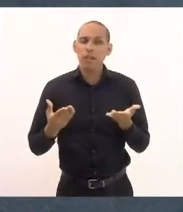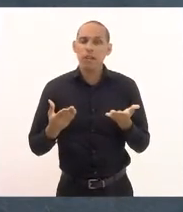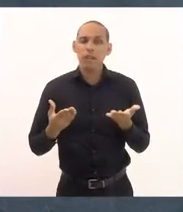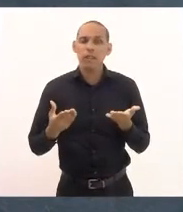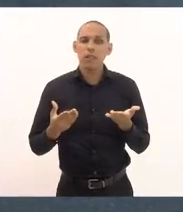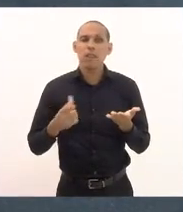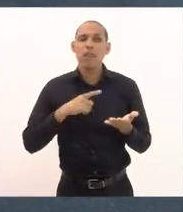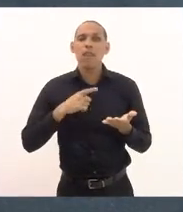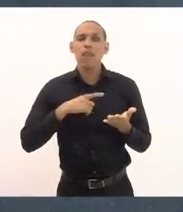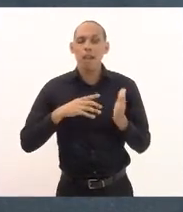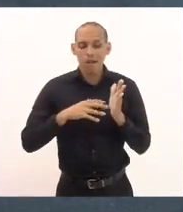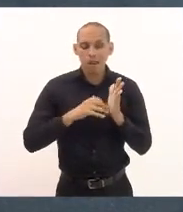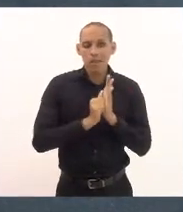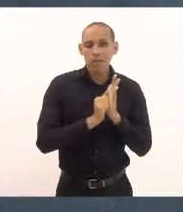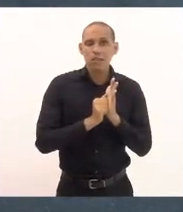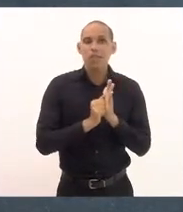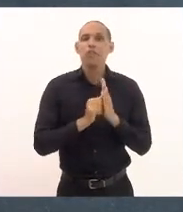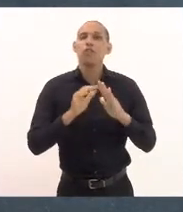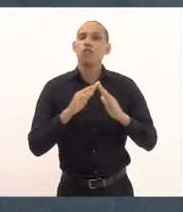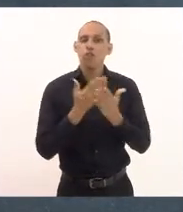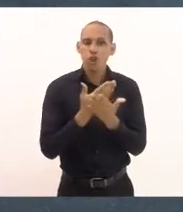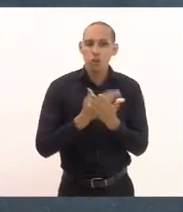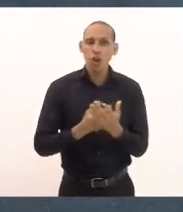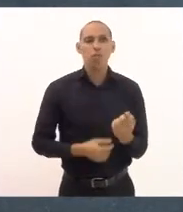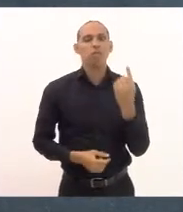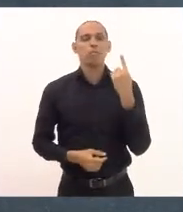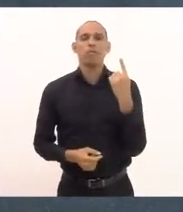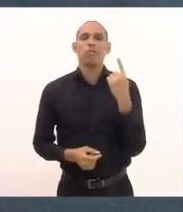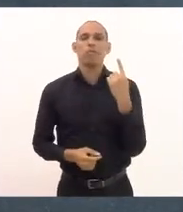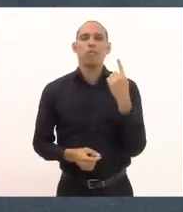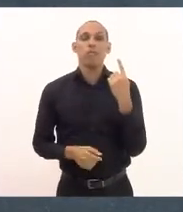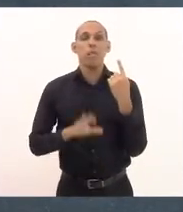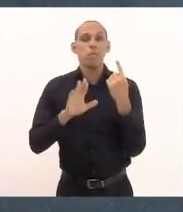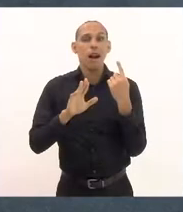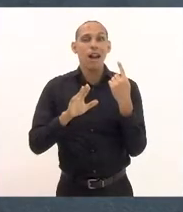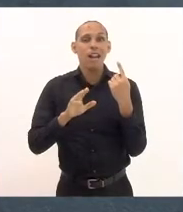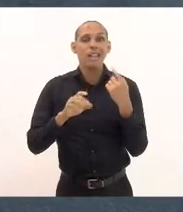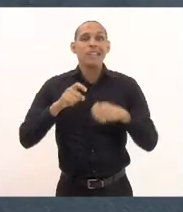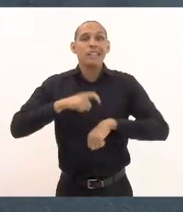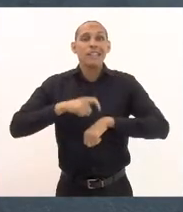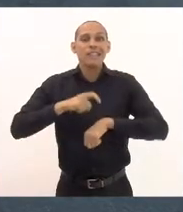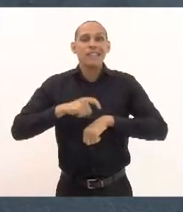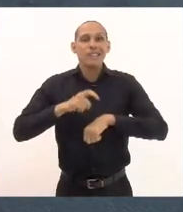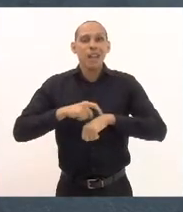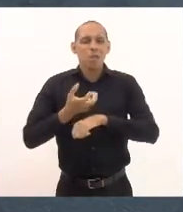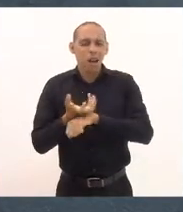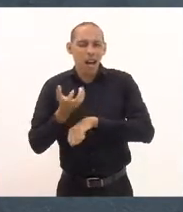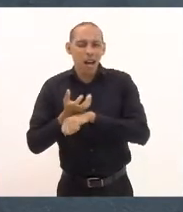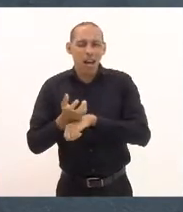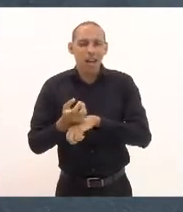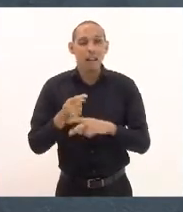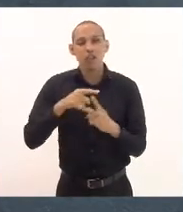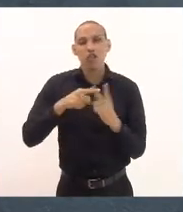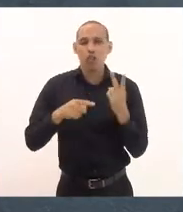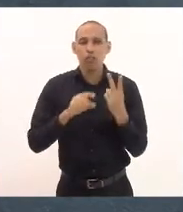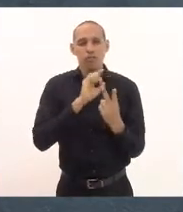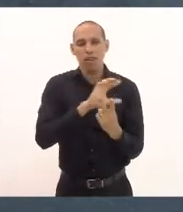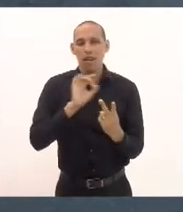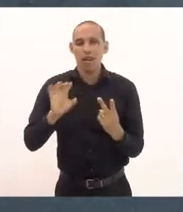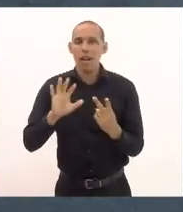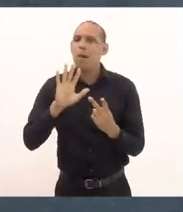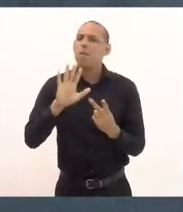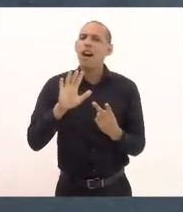uma escola e, no mínimo, dois tempos por disciplina. E um dos aspectos que está